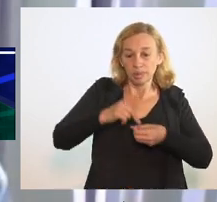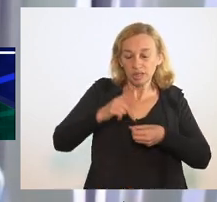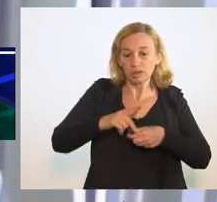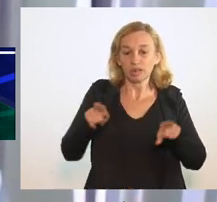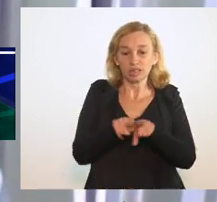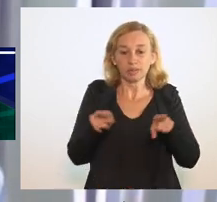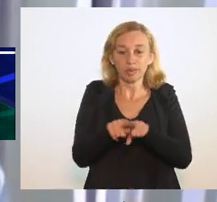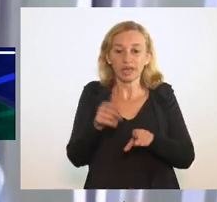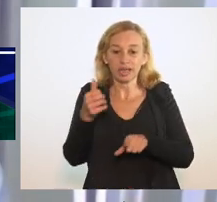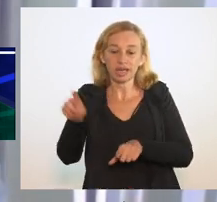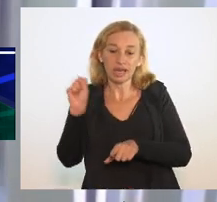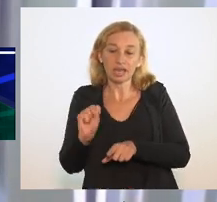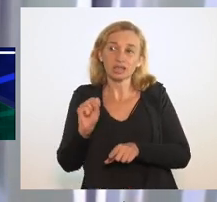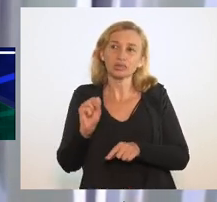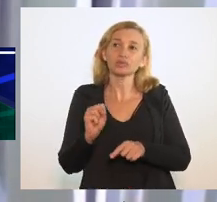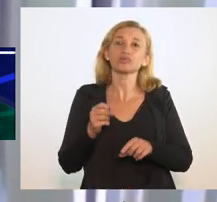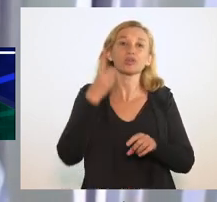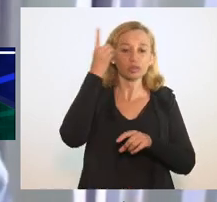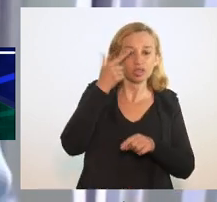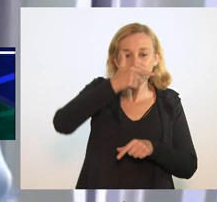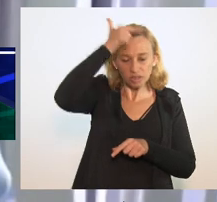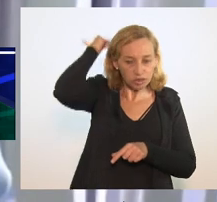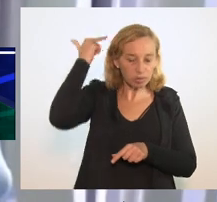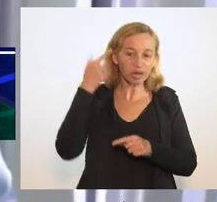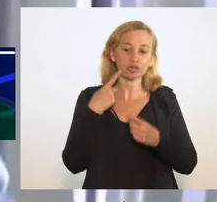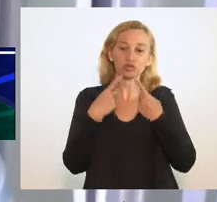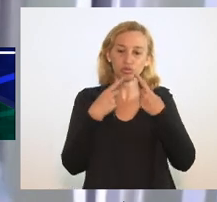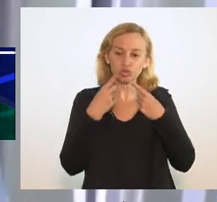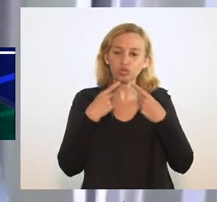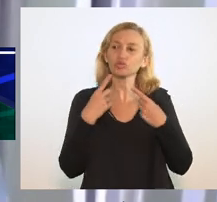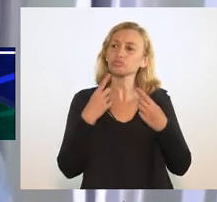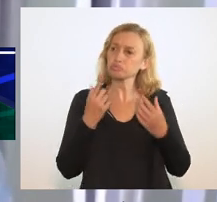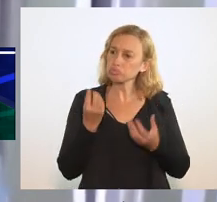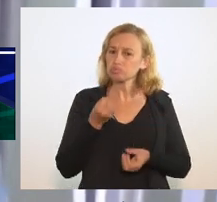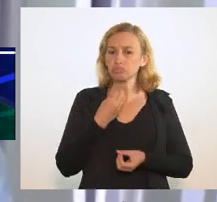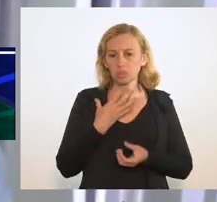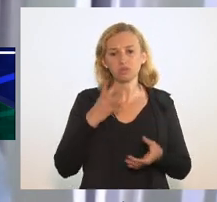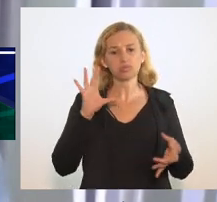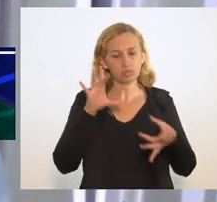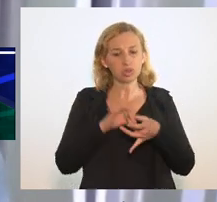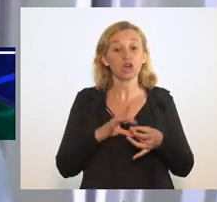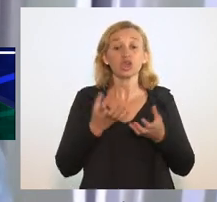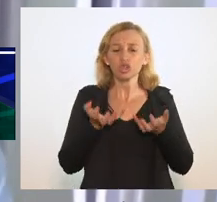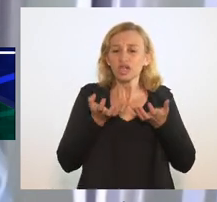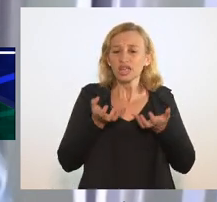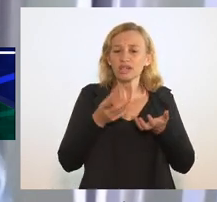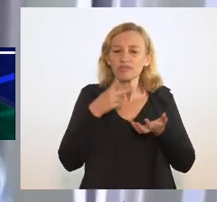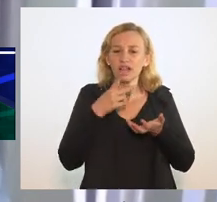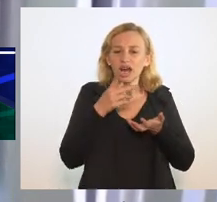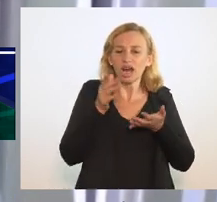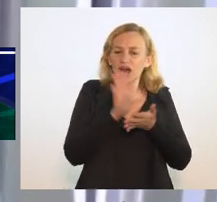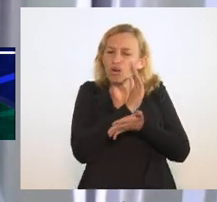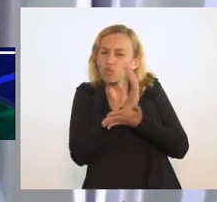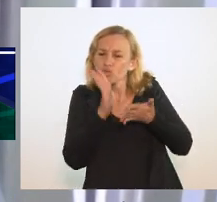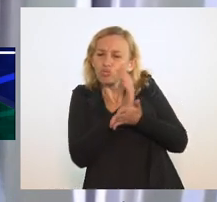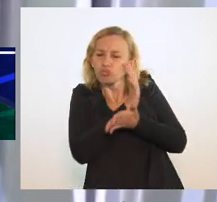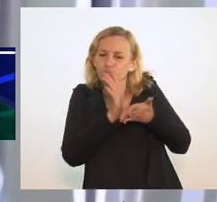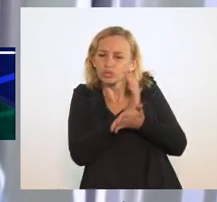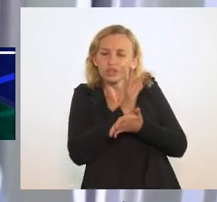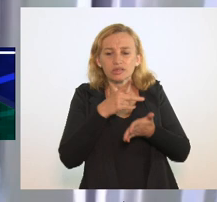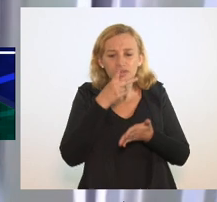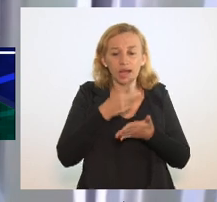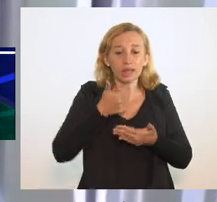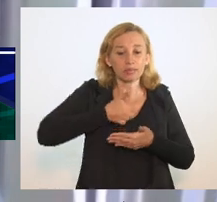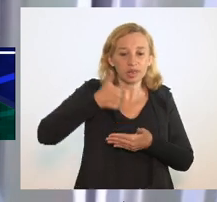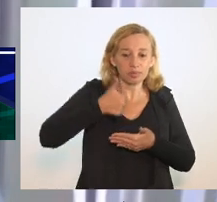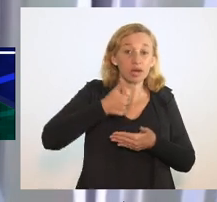Luiz Paulo fez uma discussão bastante completa. Eu quero apenas fazer algumas breves pontuações. Em primeiro